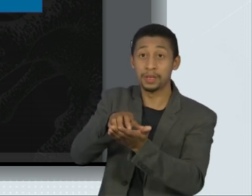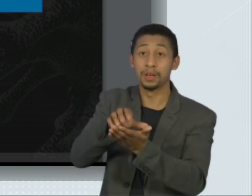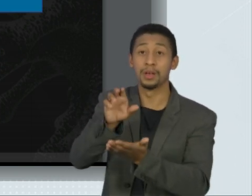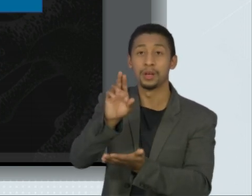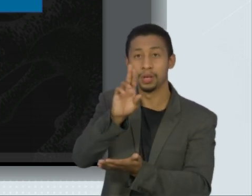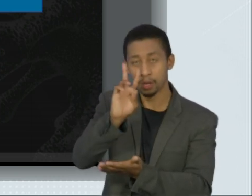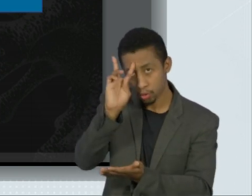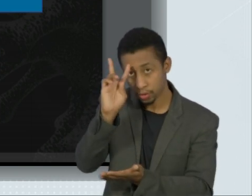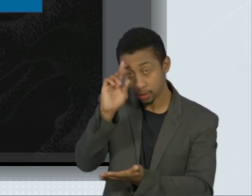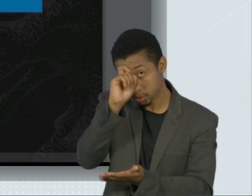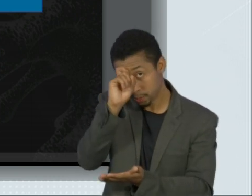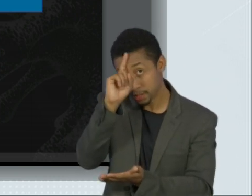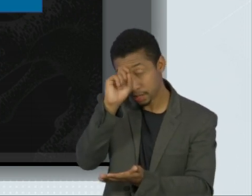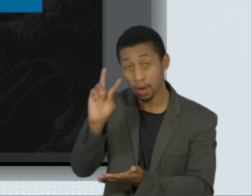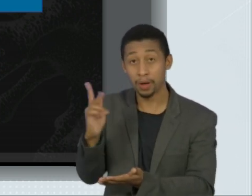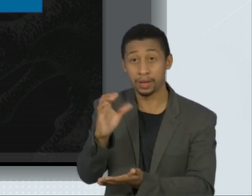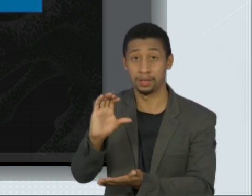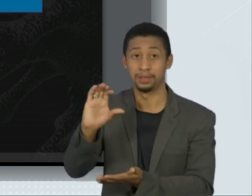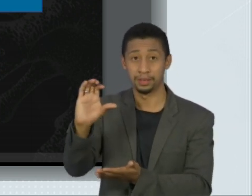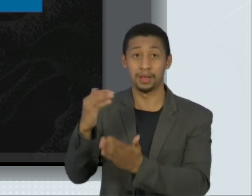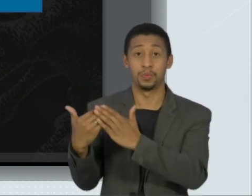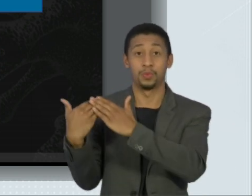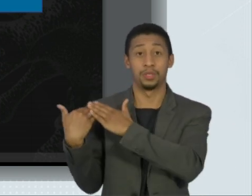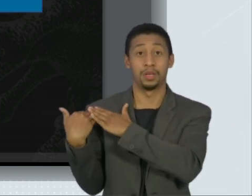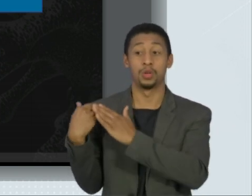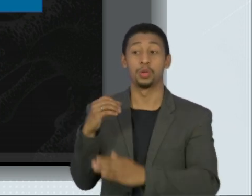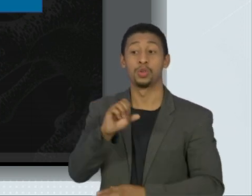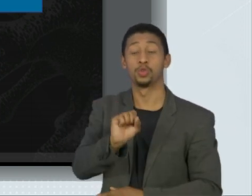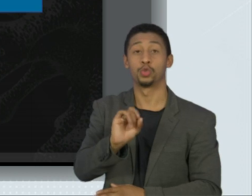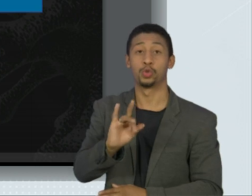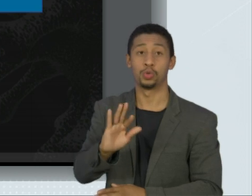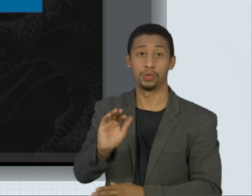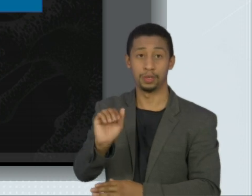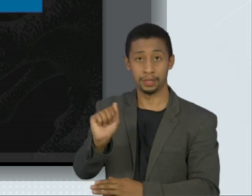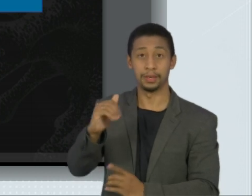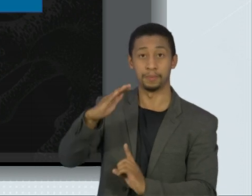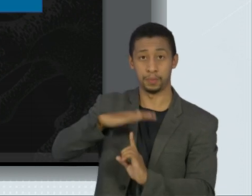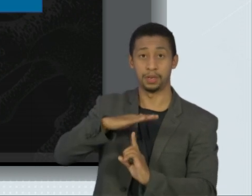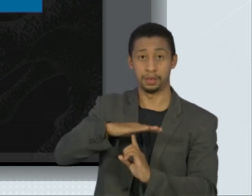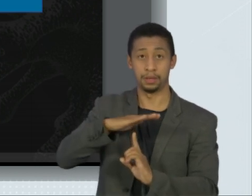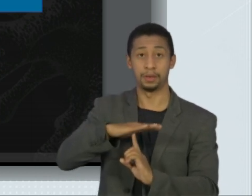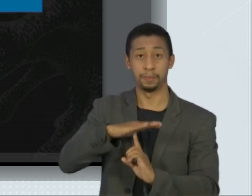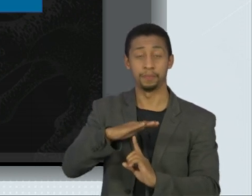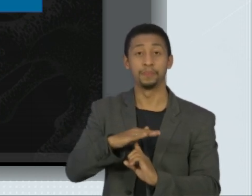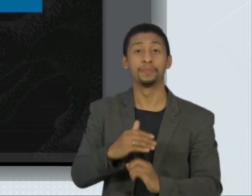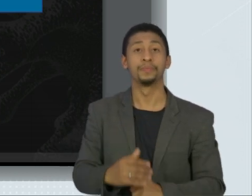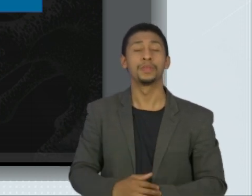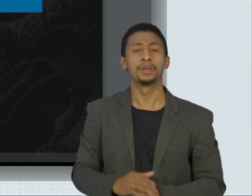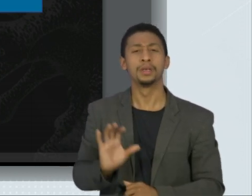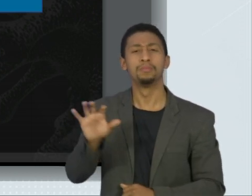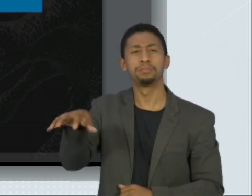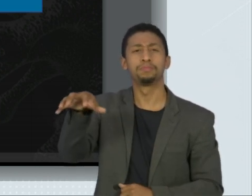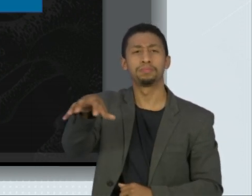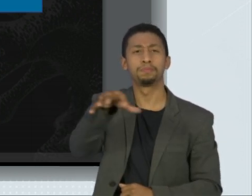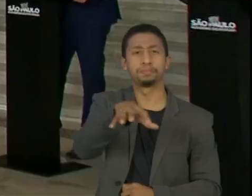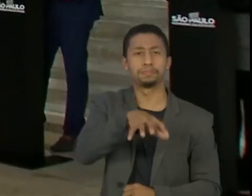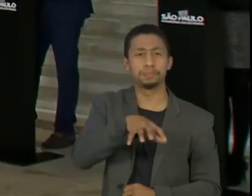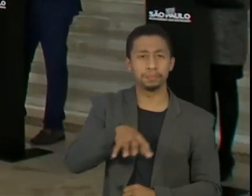do Paraná, o responsável é a Sônia Raboni, a pesquisadora Sônia Raboni. Então, esses centros,